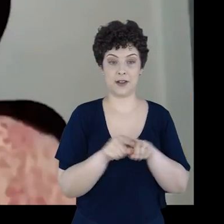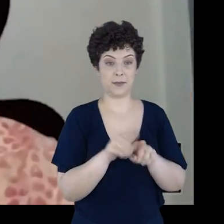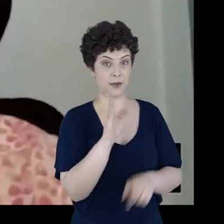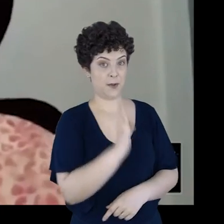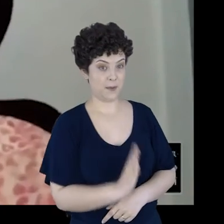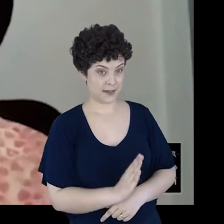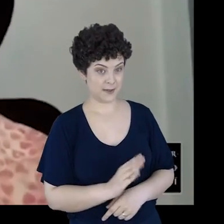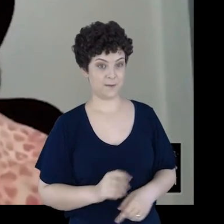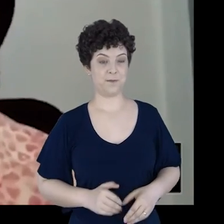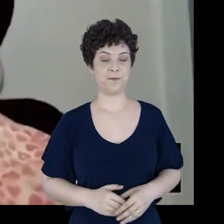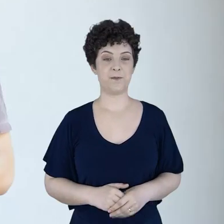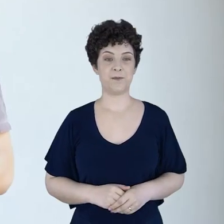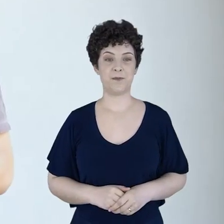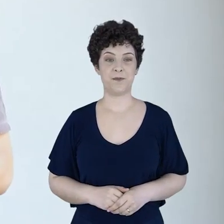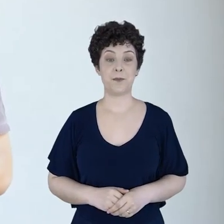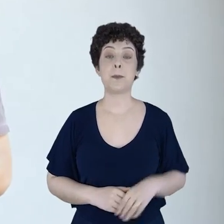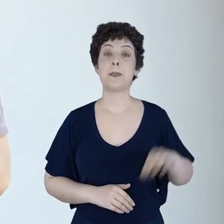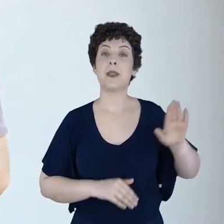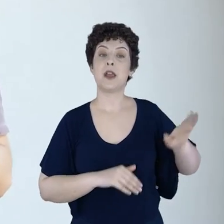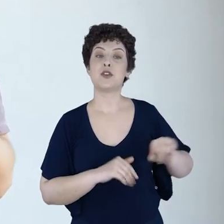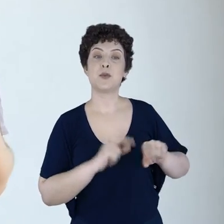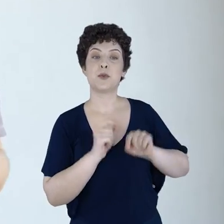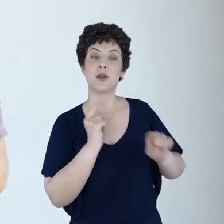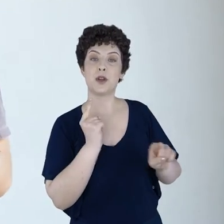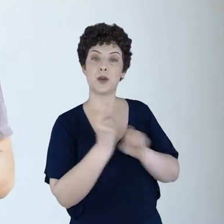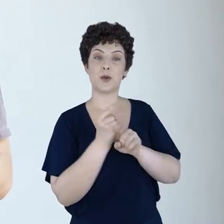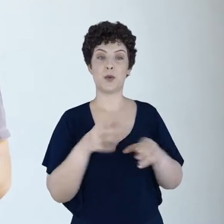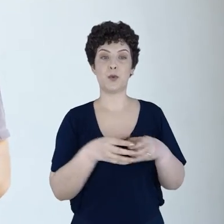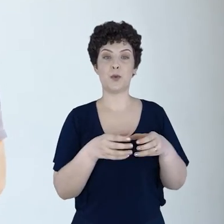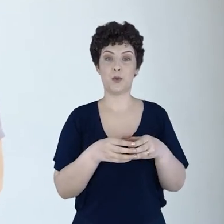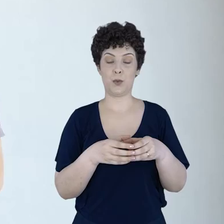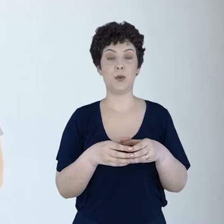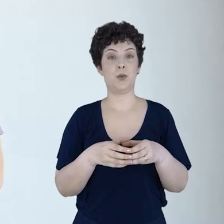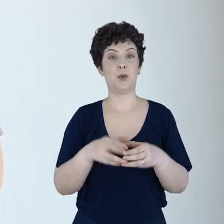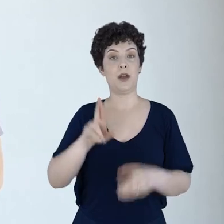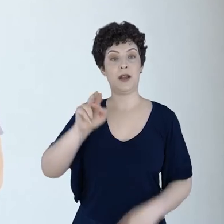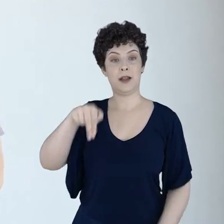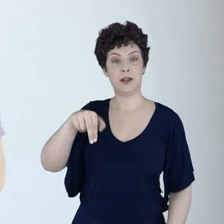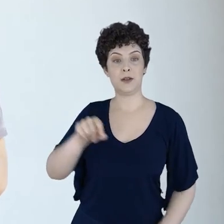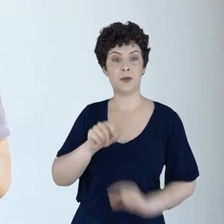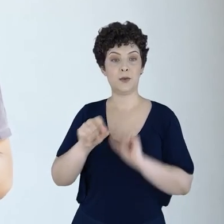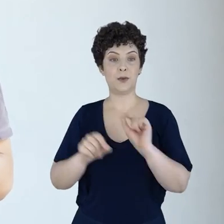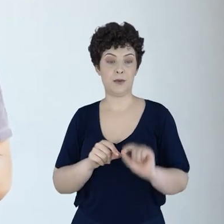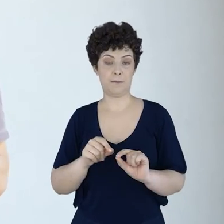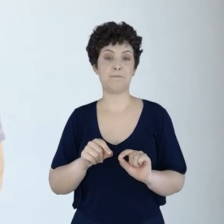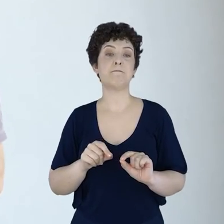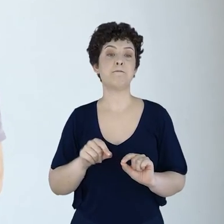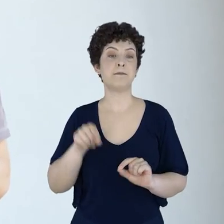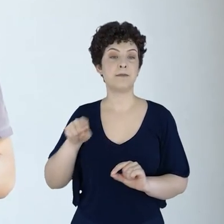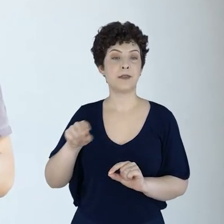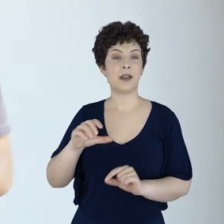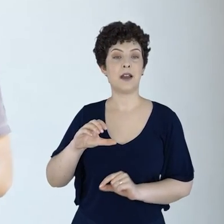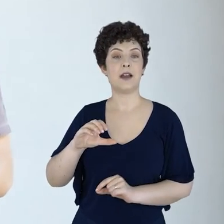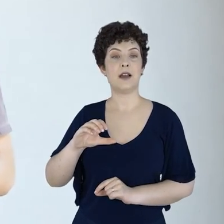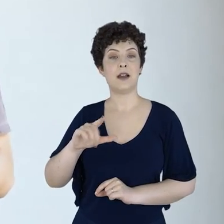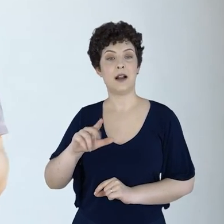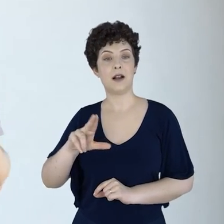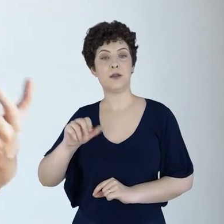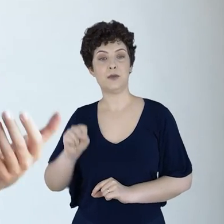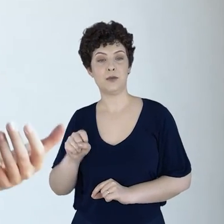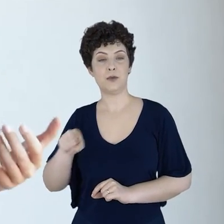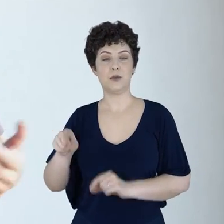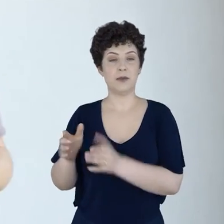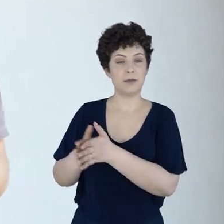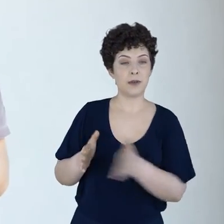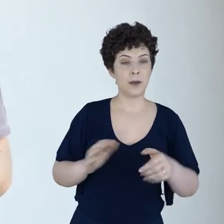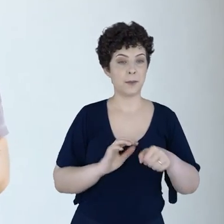e também no Brasil. A gente chamou para um encontro um grupo do Rio Grande do Norte, chamado Cláudio Shakespeare. Ao longo